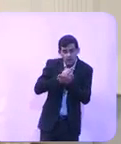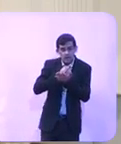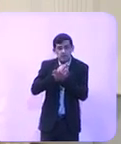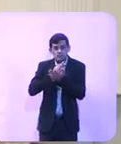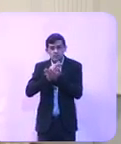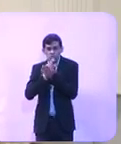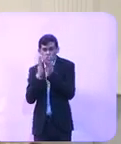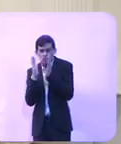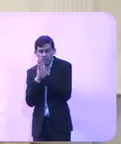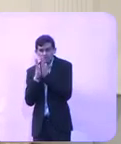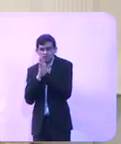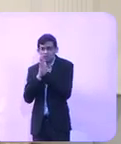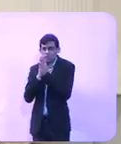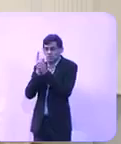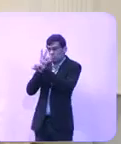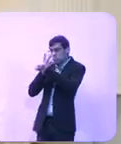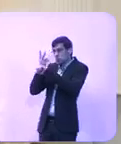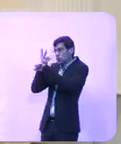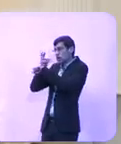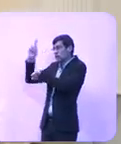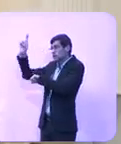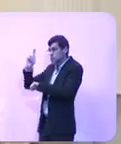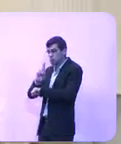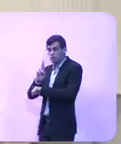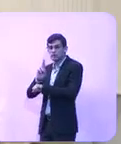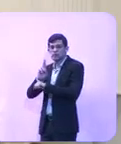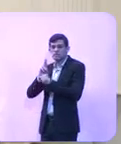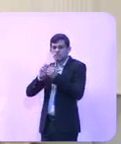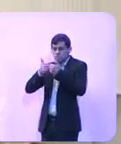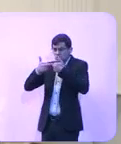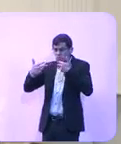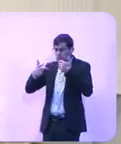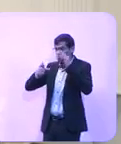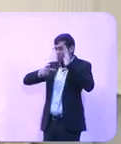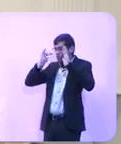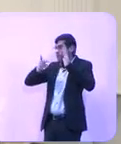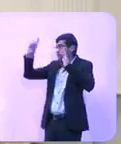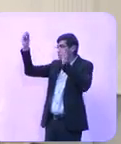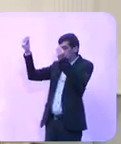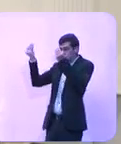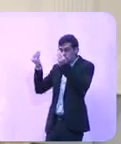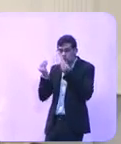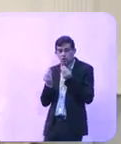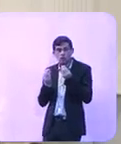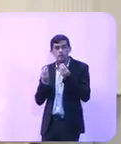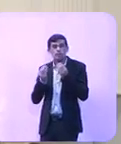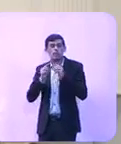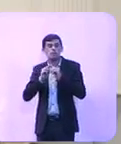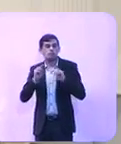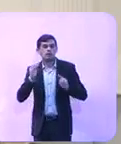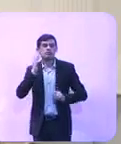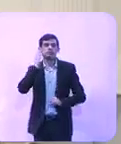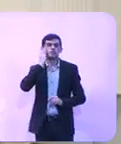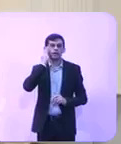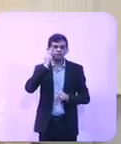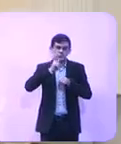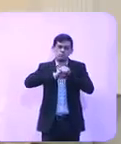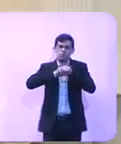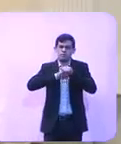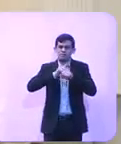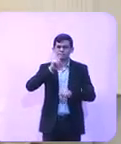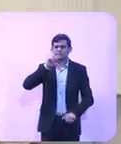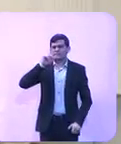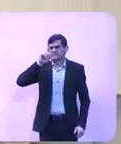de respostas do Senhor, de palavras que Ele já me deu e assim por diante. E sabe, esse é um momento